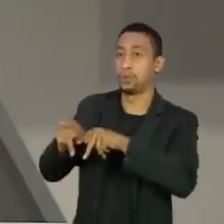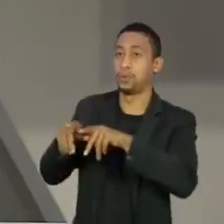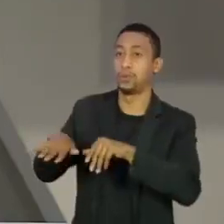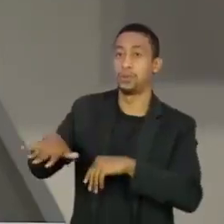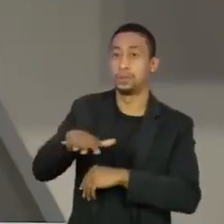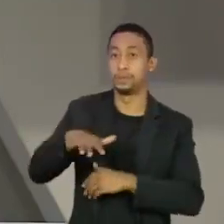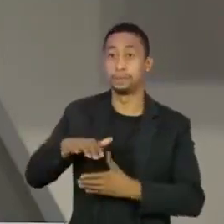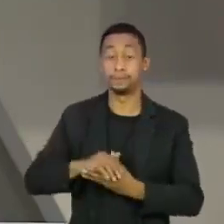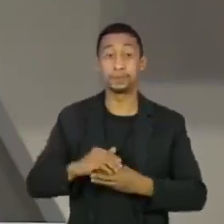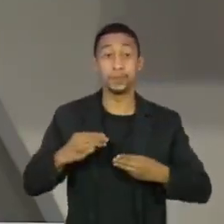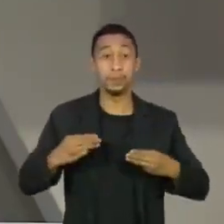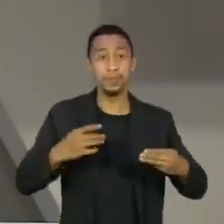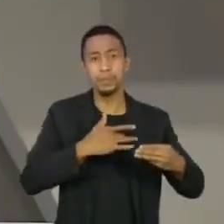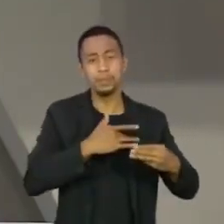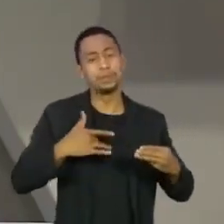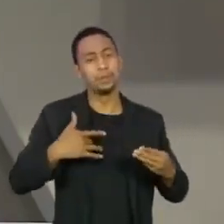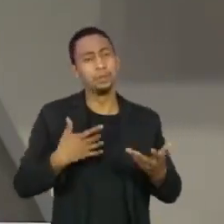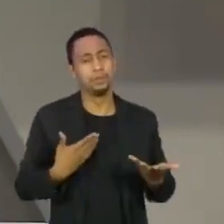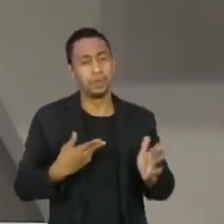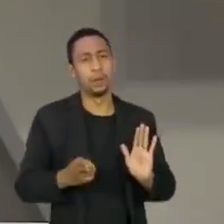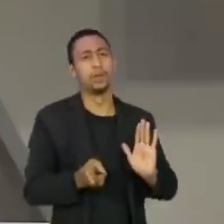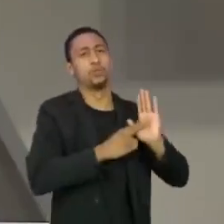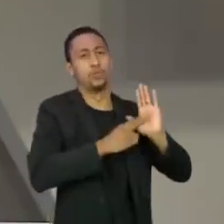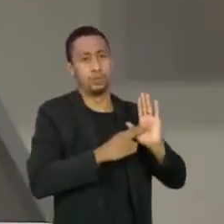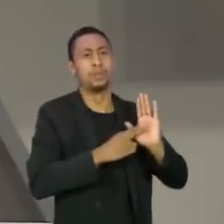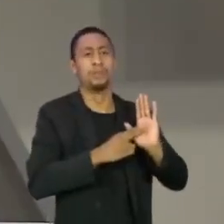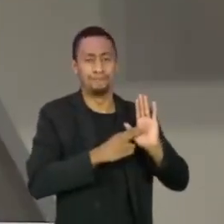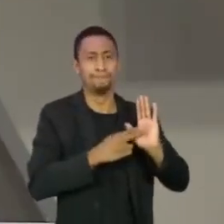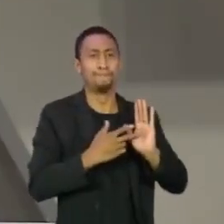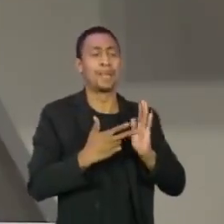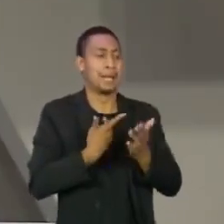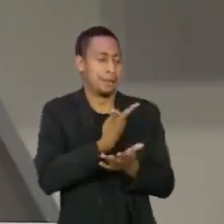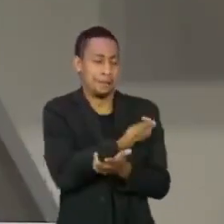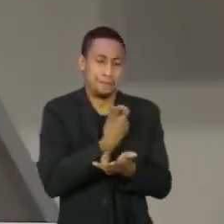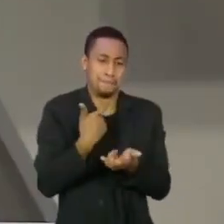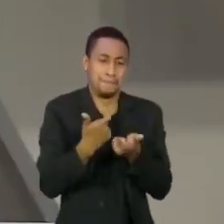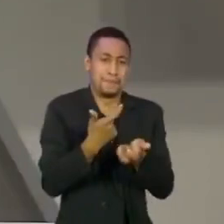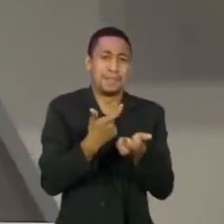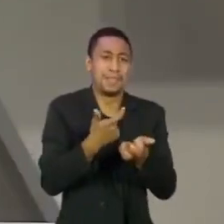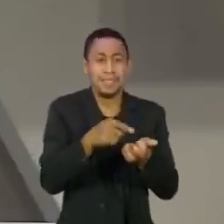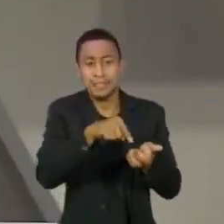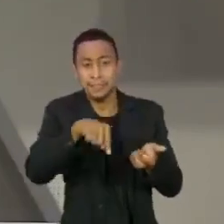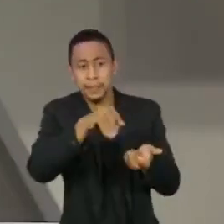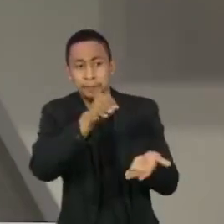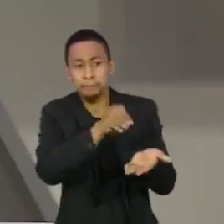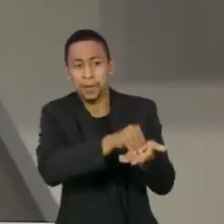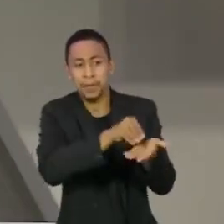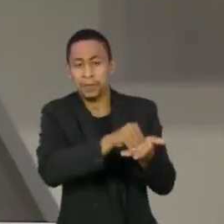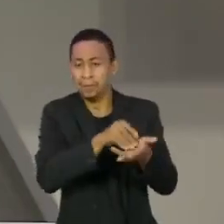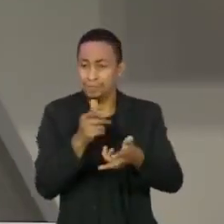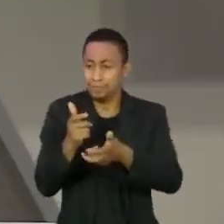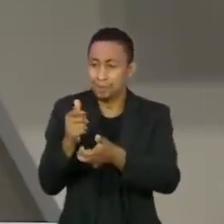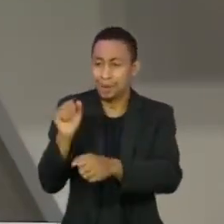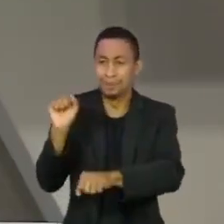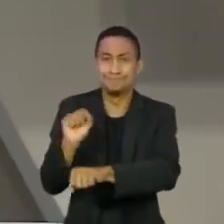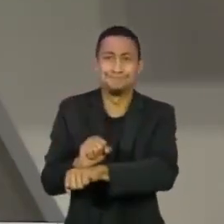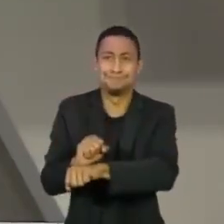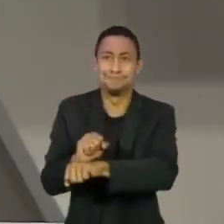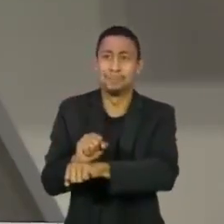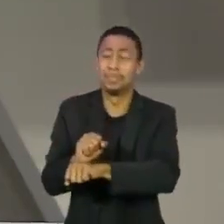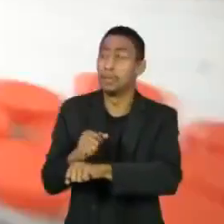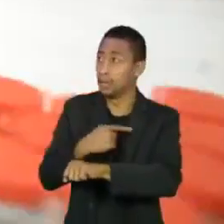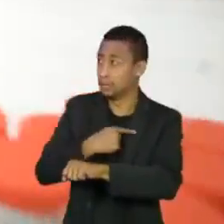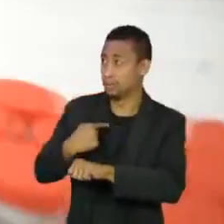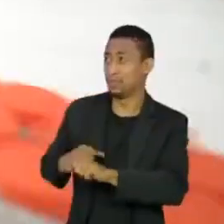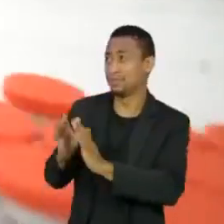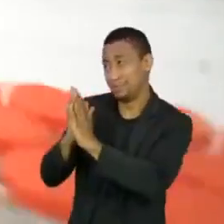o Ministério da Saúde admite que pode ter que parar a vacinação por falta de vacinas que pede ajuda a